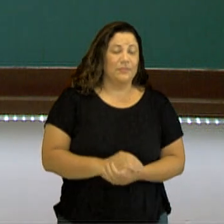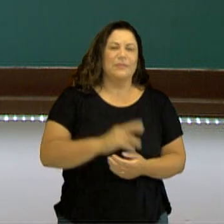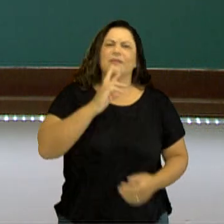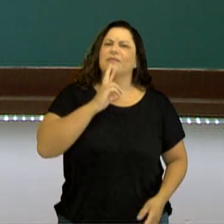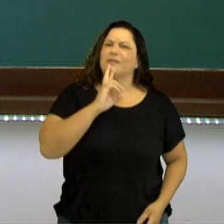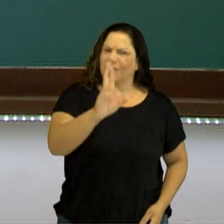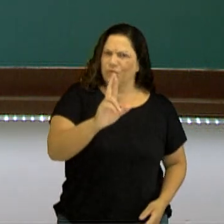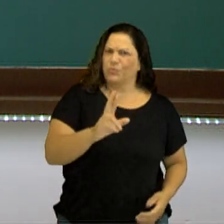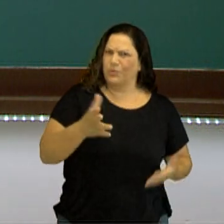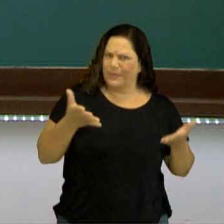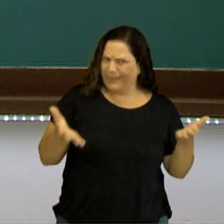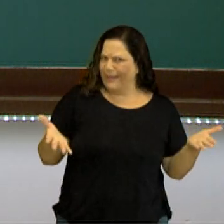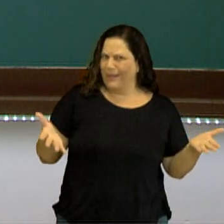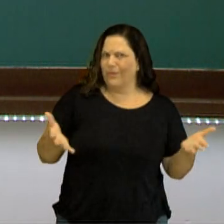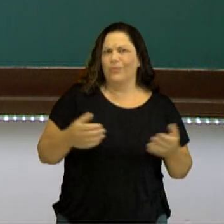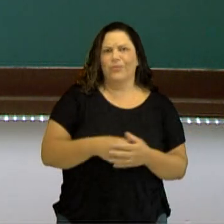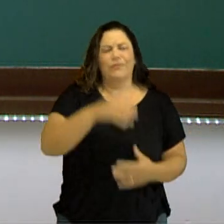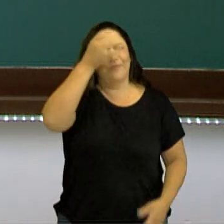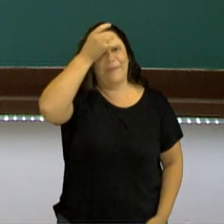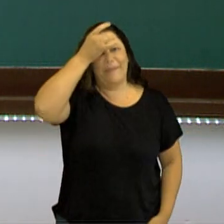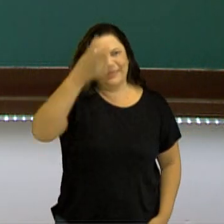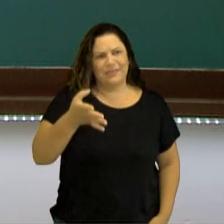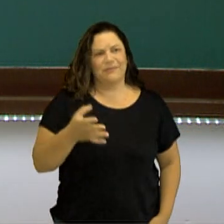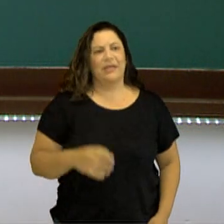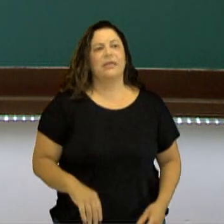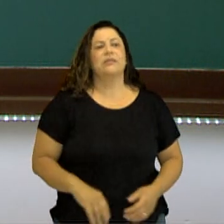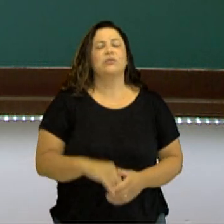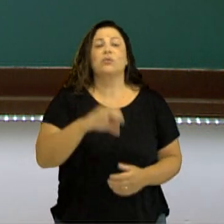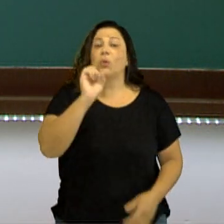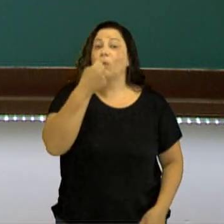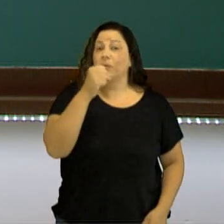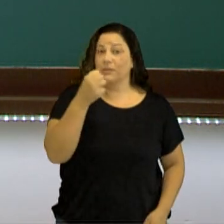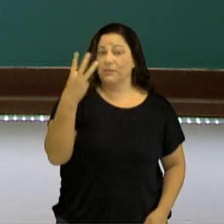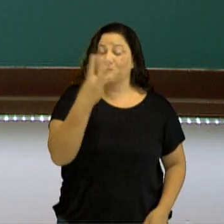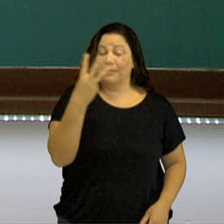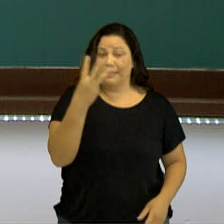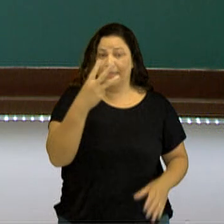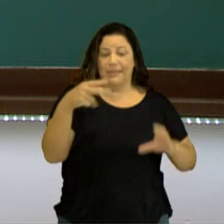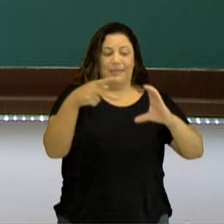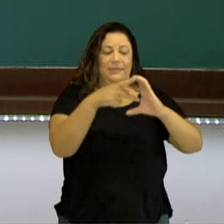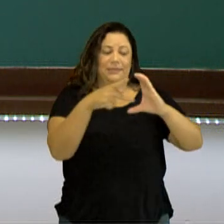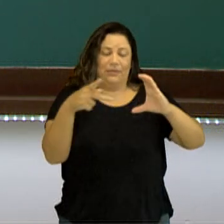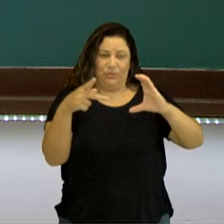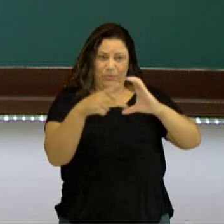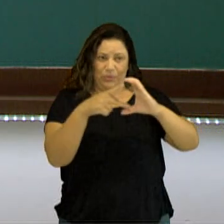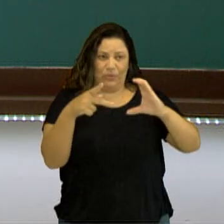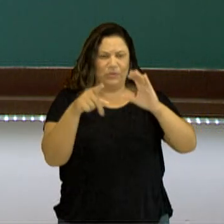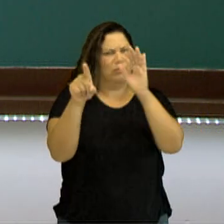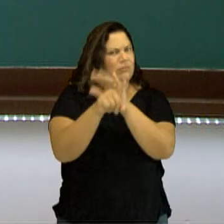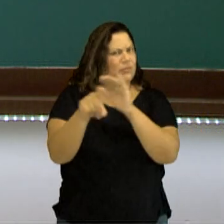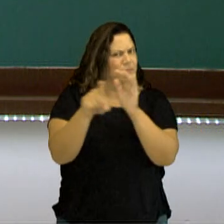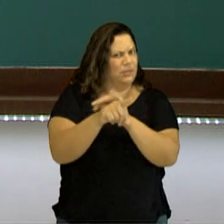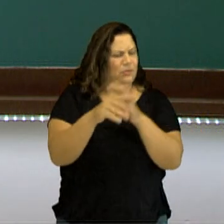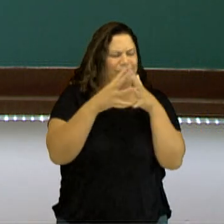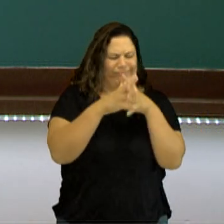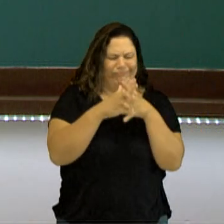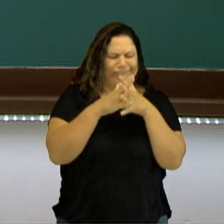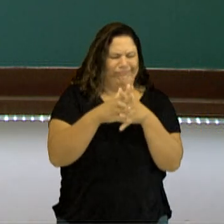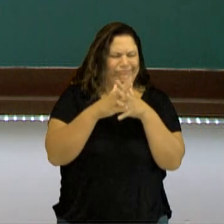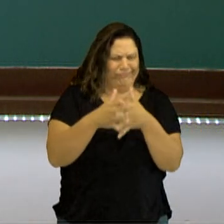Responderam, gente? Olha como ficou mais fácil. 83 é a quantidade de prótons. Ali a pergunta, só para confundir um